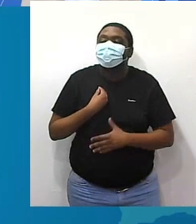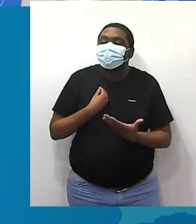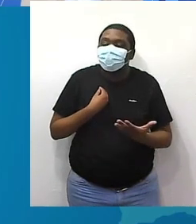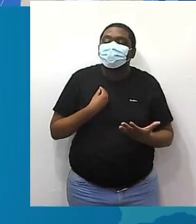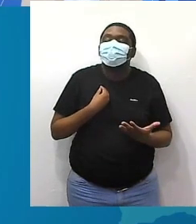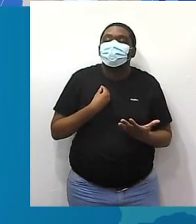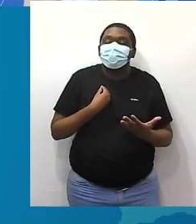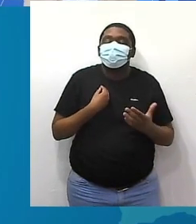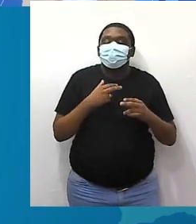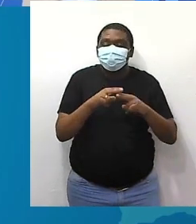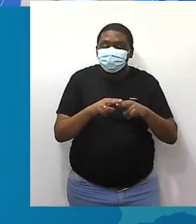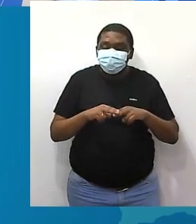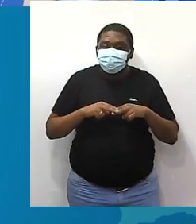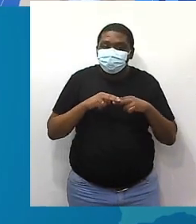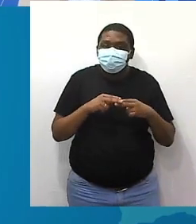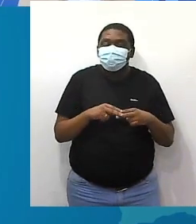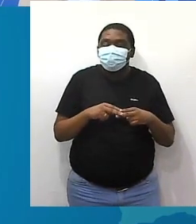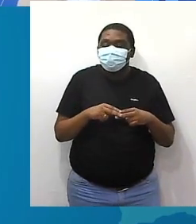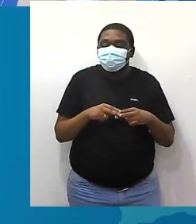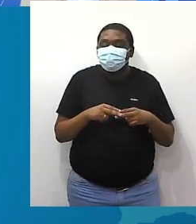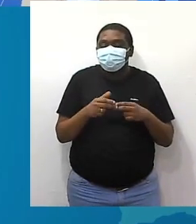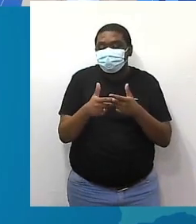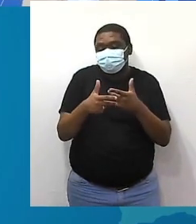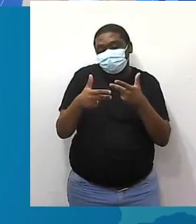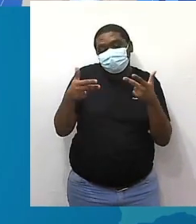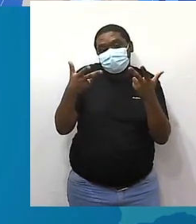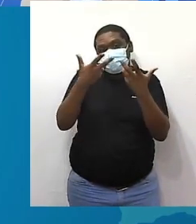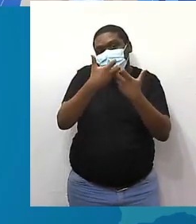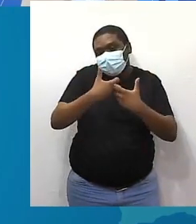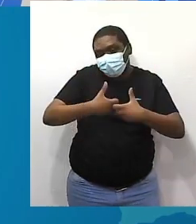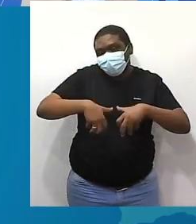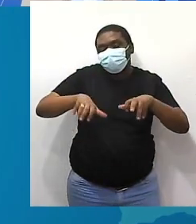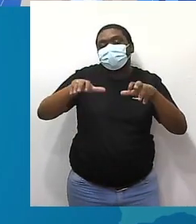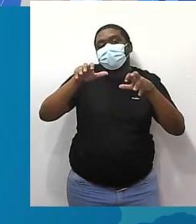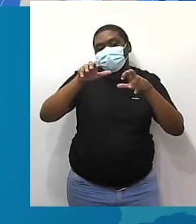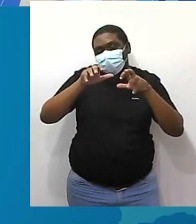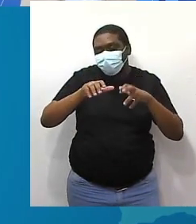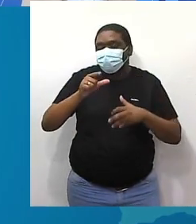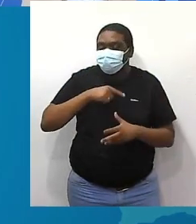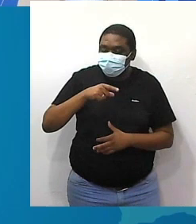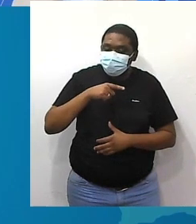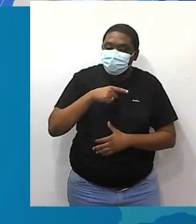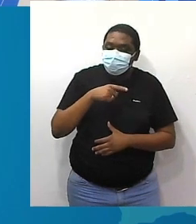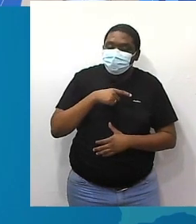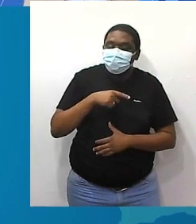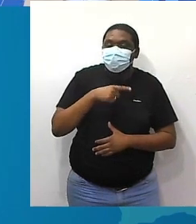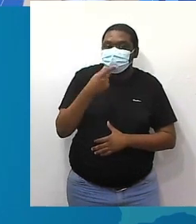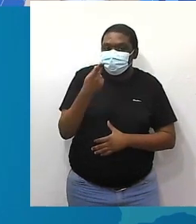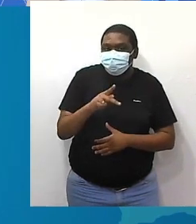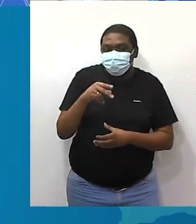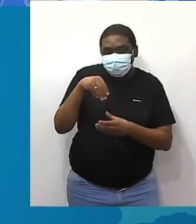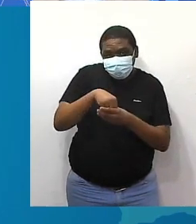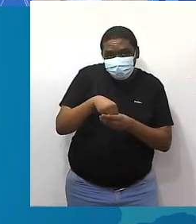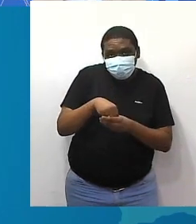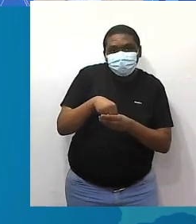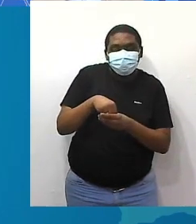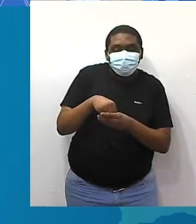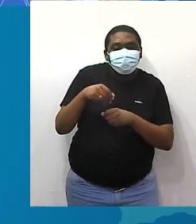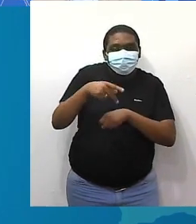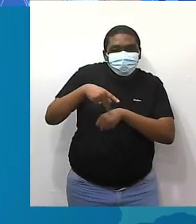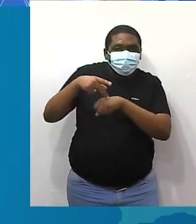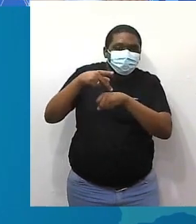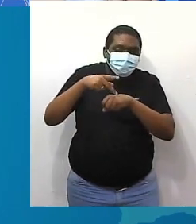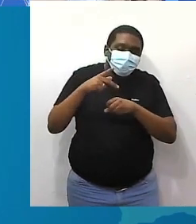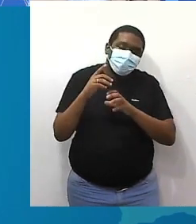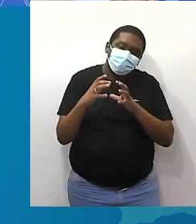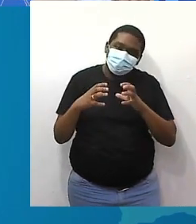ali em razão aos recursos naturais e minerais que existem nas rochas. Quando eu estou falando